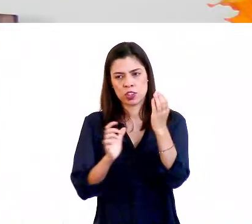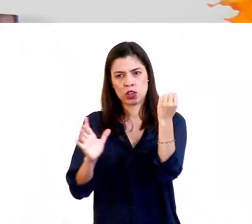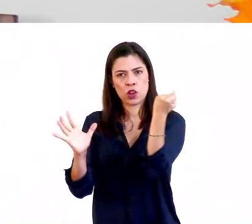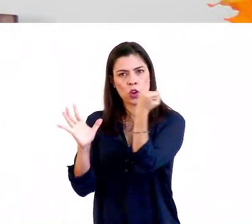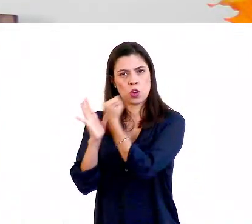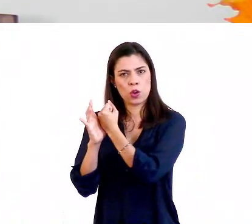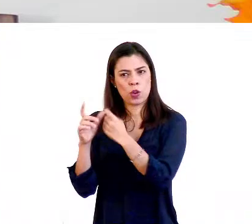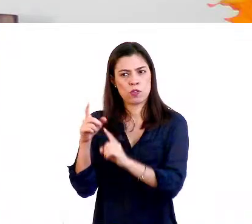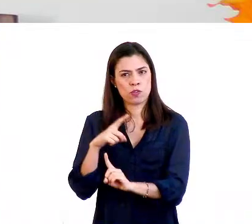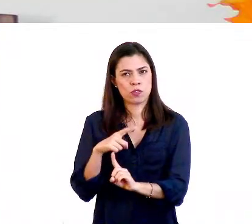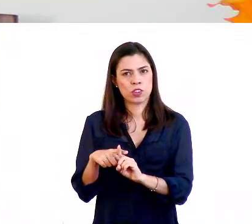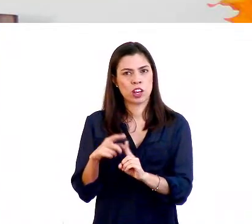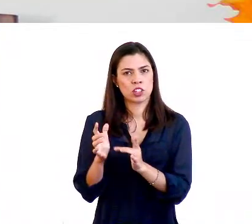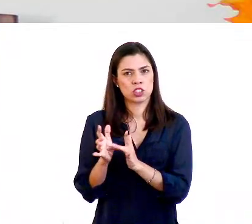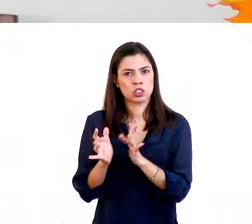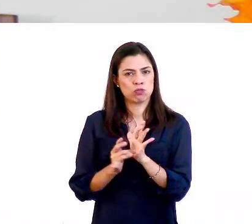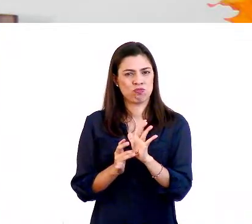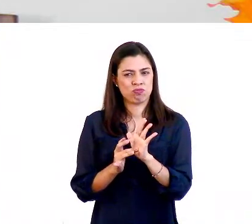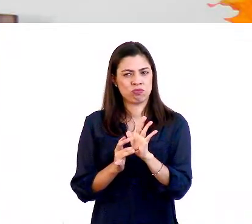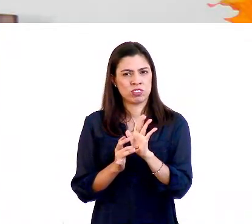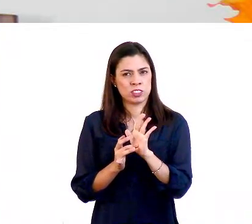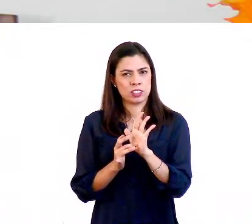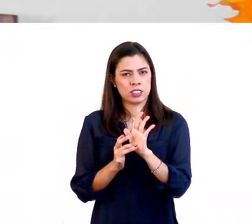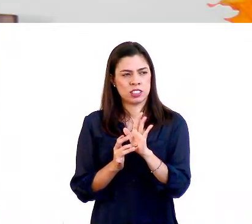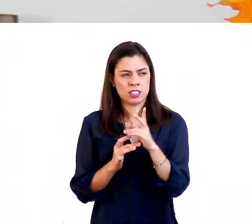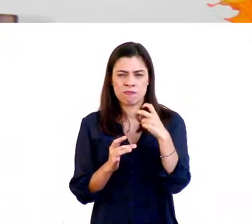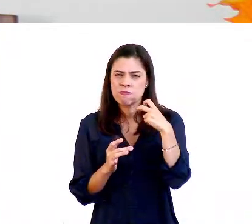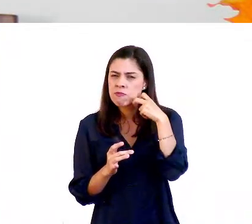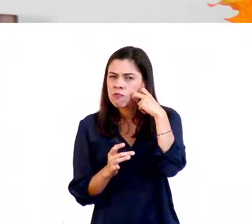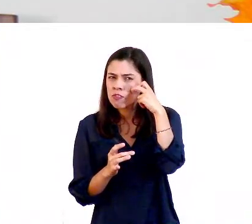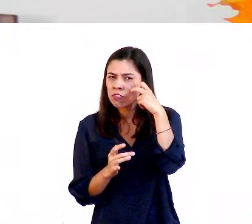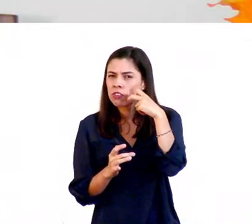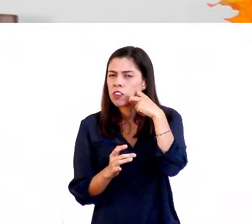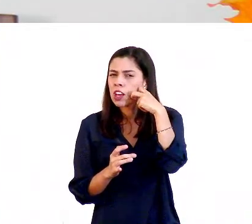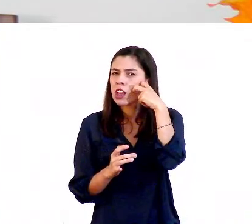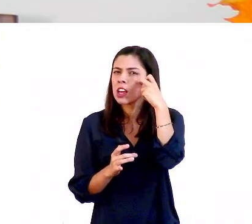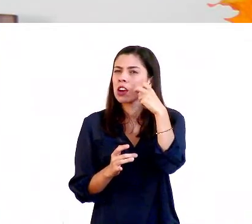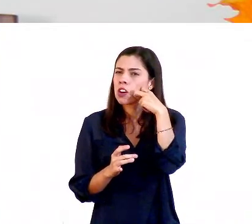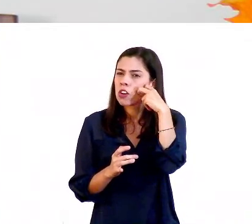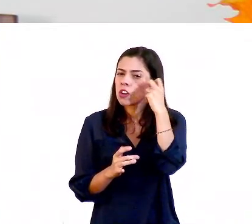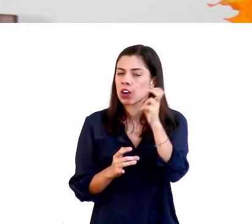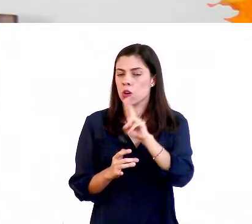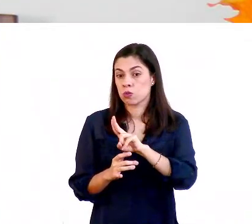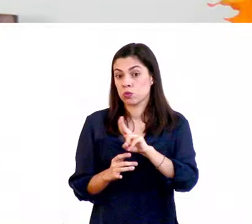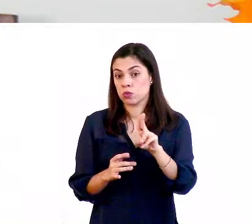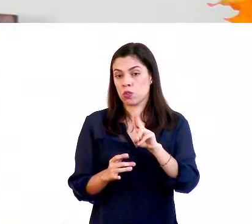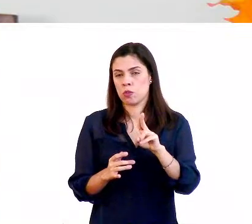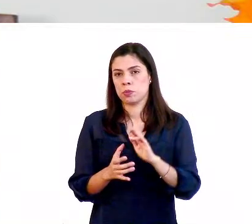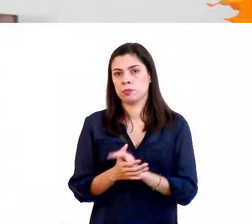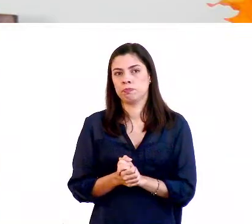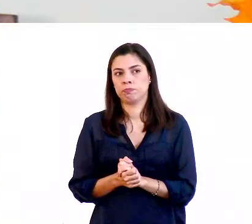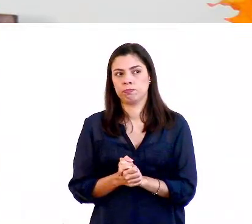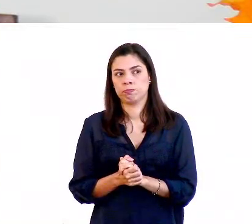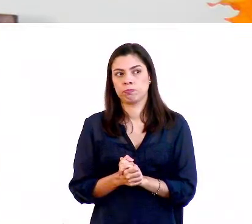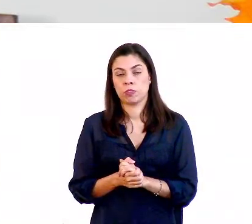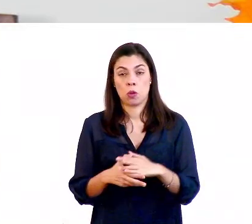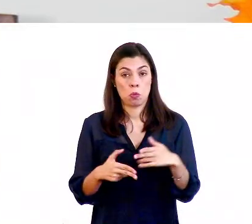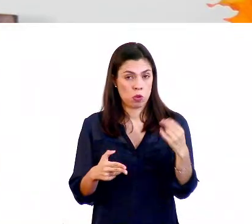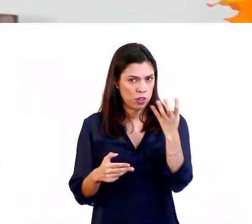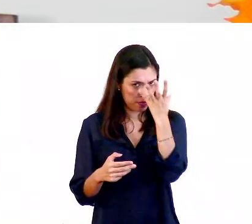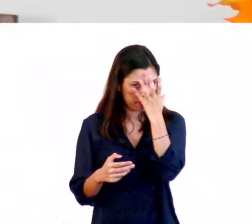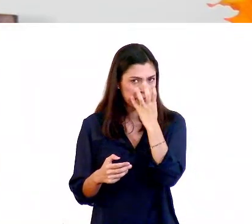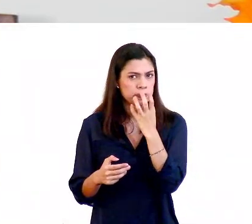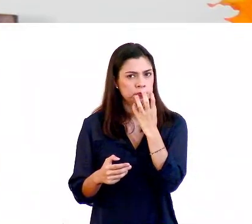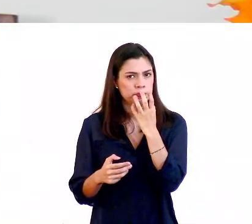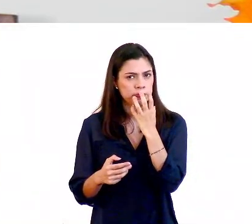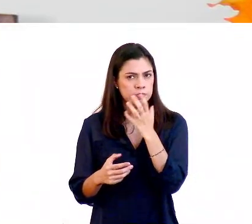ignomínia. Então notem, a questão aqui é muito mais séria do que pode parecer uma primeira leitura. Porque